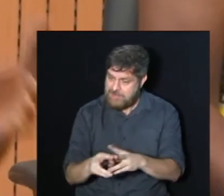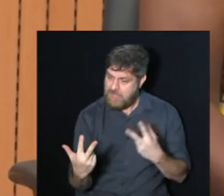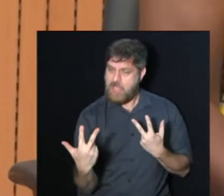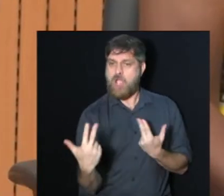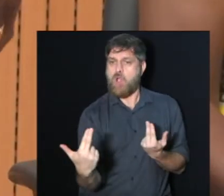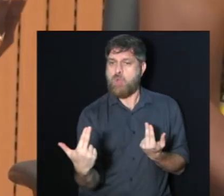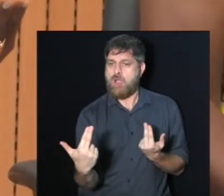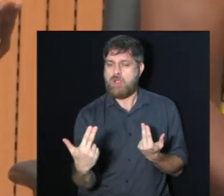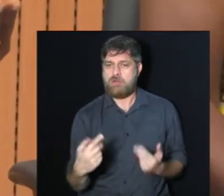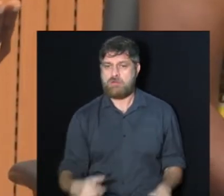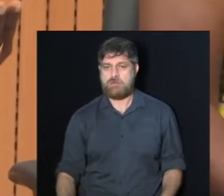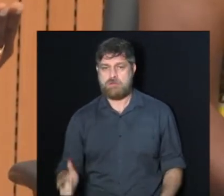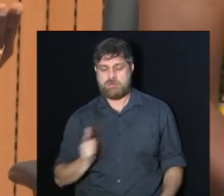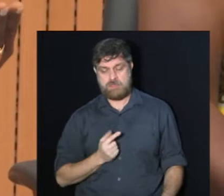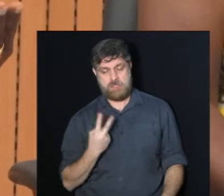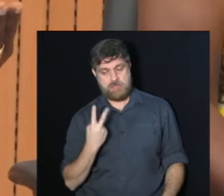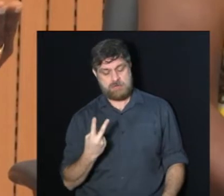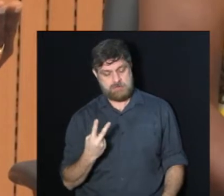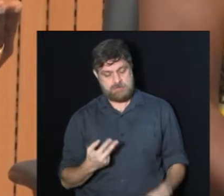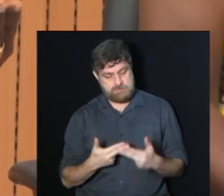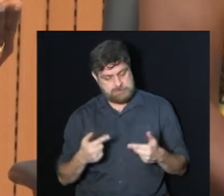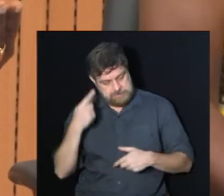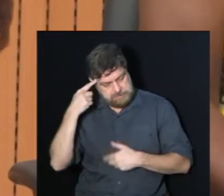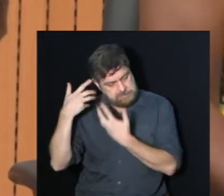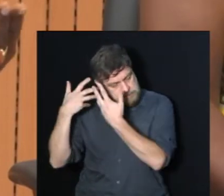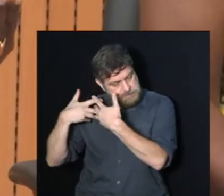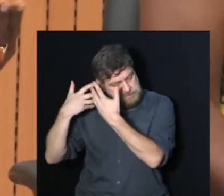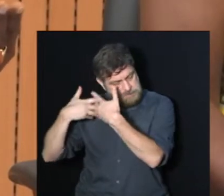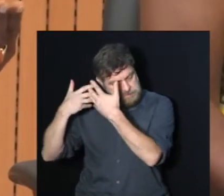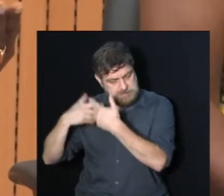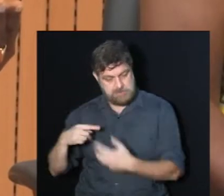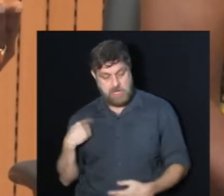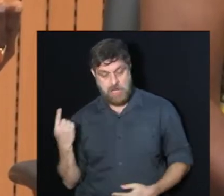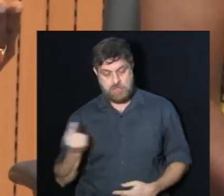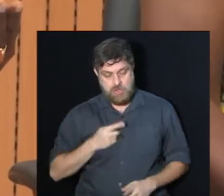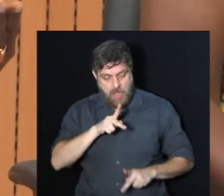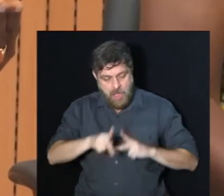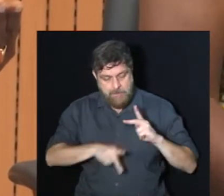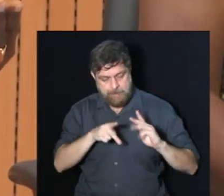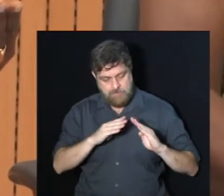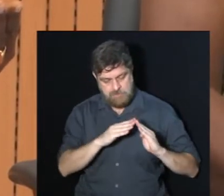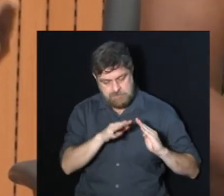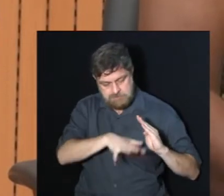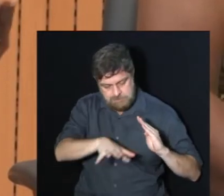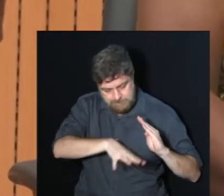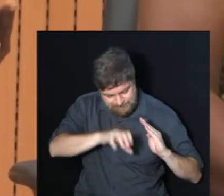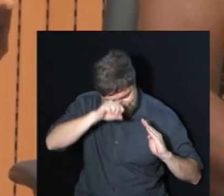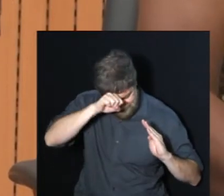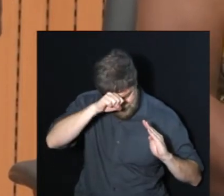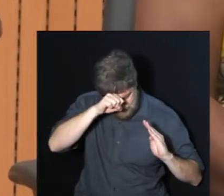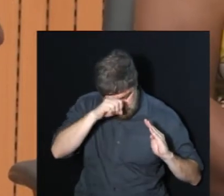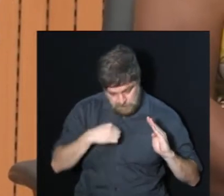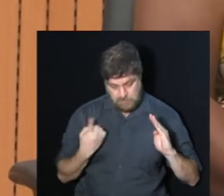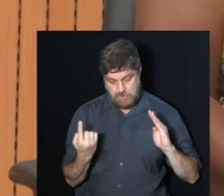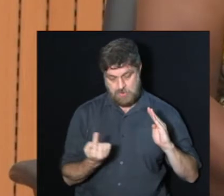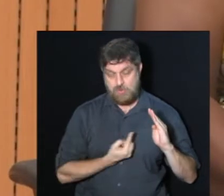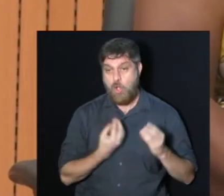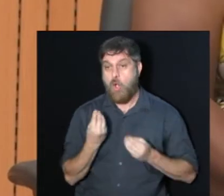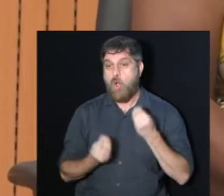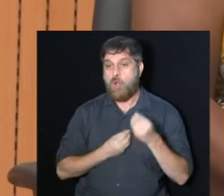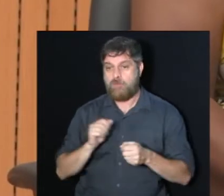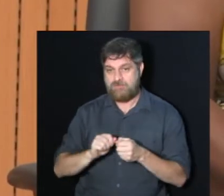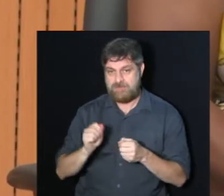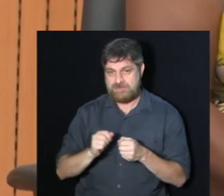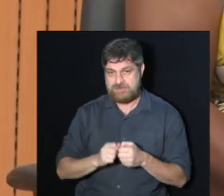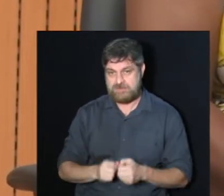Então, nós temos duas coisas para pensar aqui. Nós, de terreiro. O que nós vamos fazer para parar de matar pai de